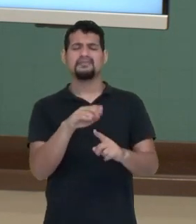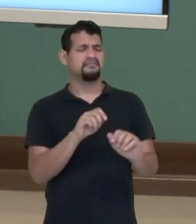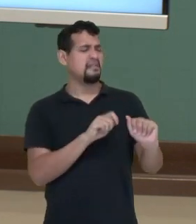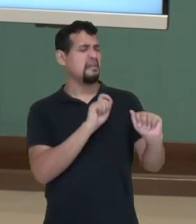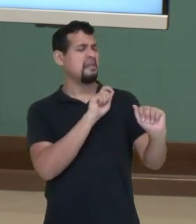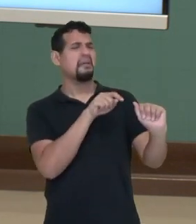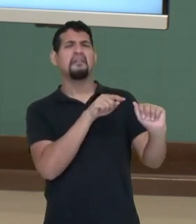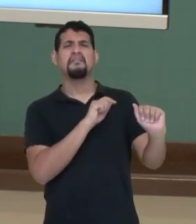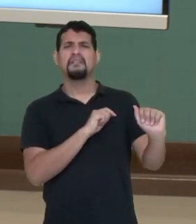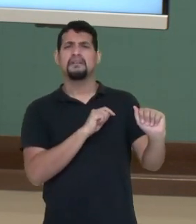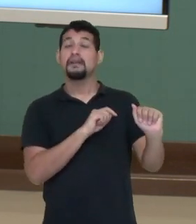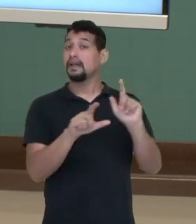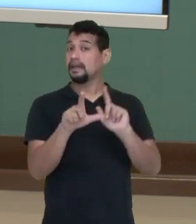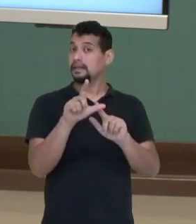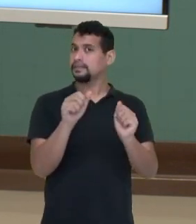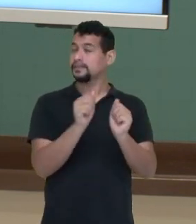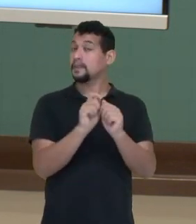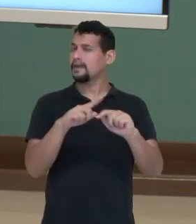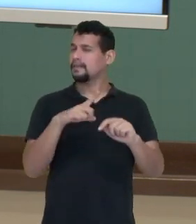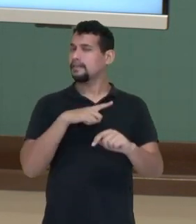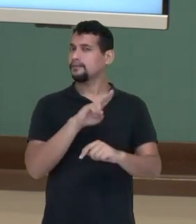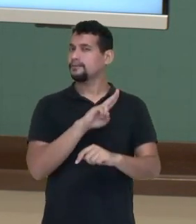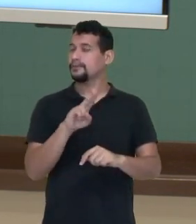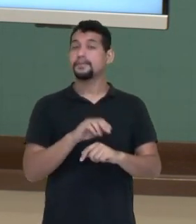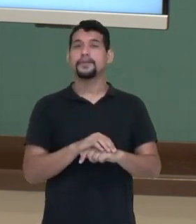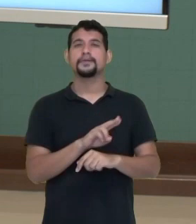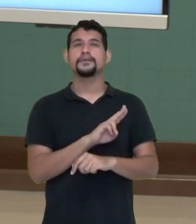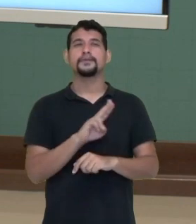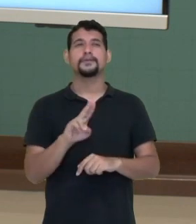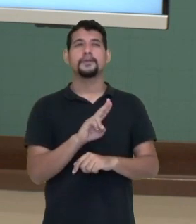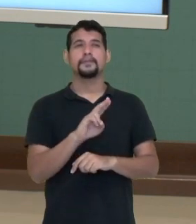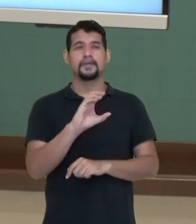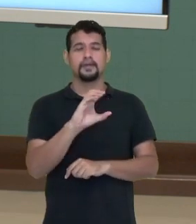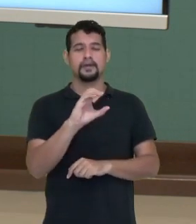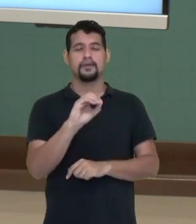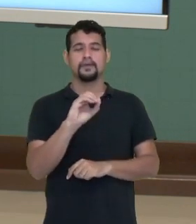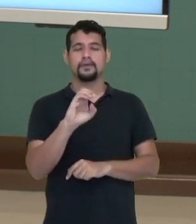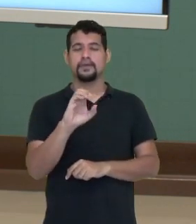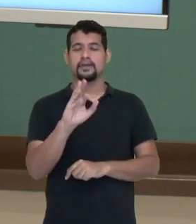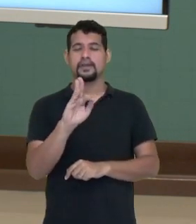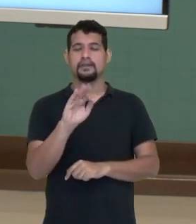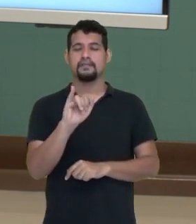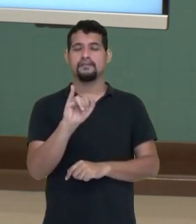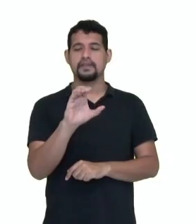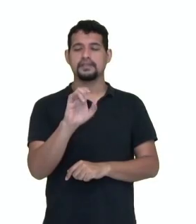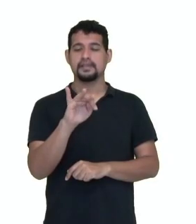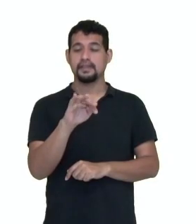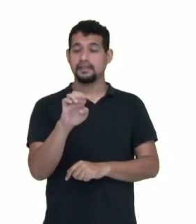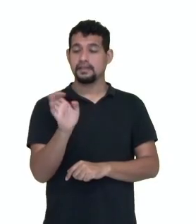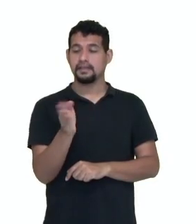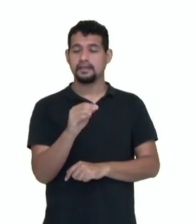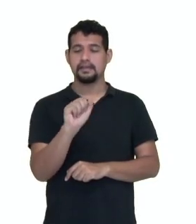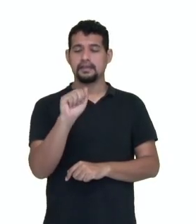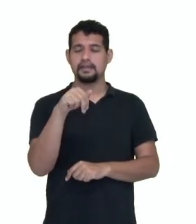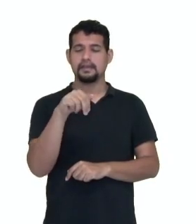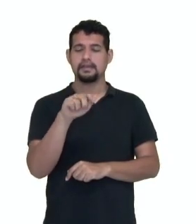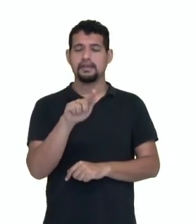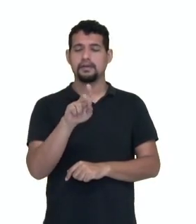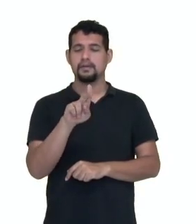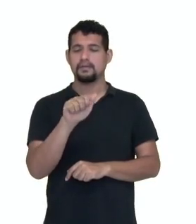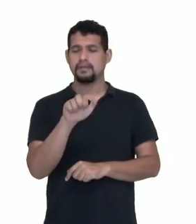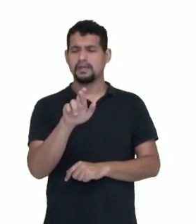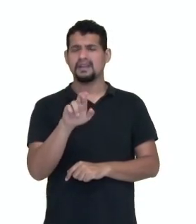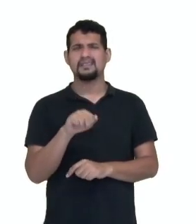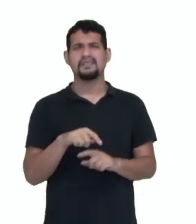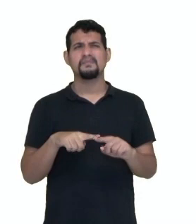número que acompanha a letra, mas ele tem um nome. Ele é chamado de coeficiente angular, ok? E o bzinho?